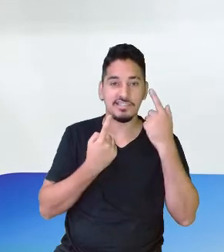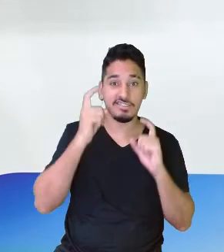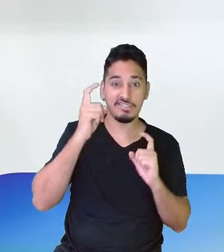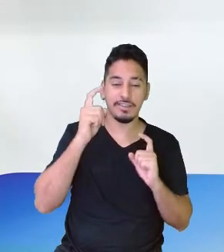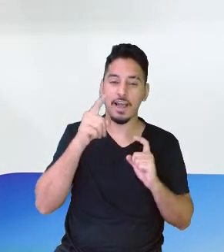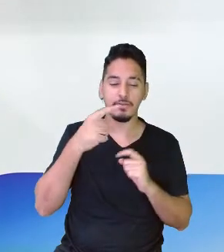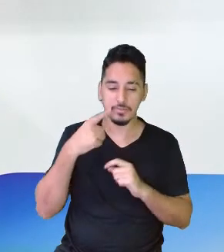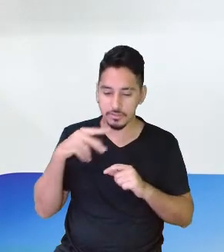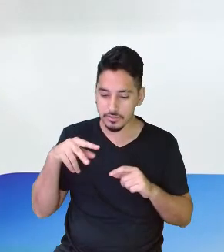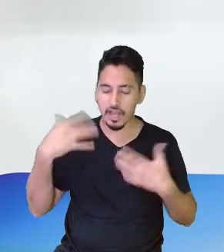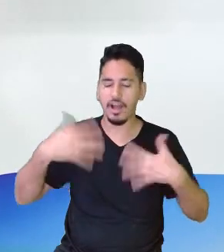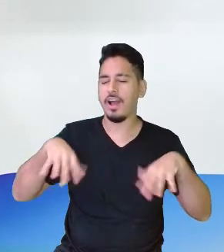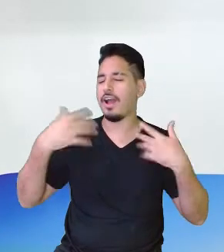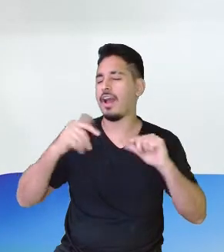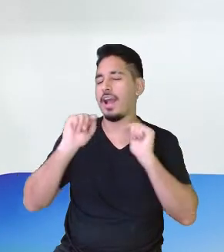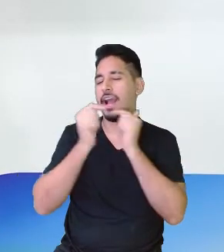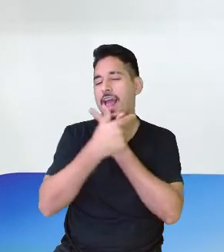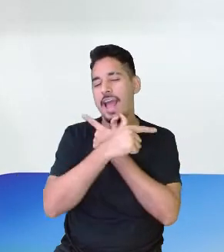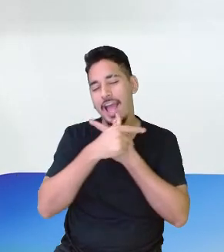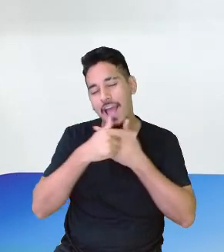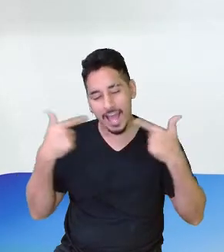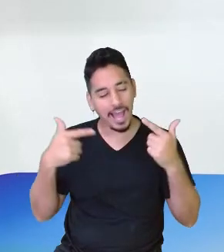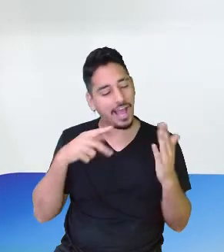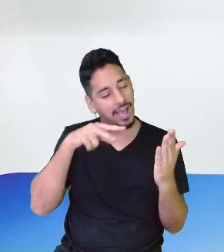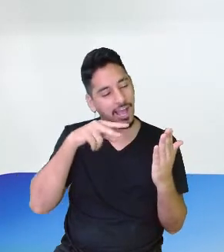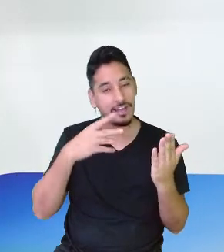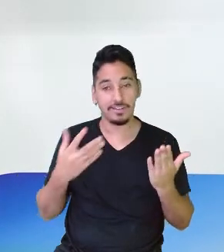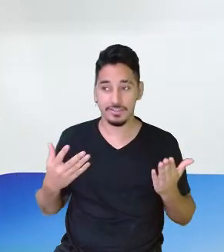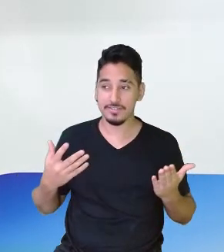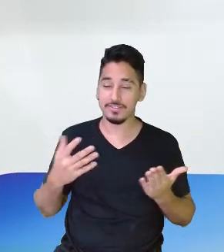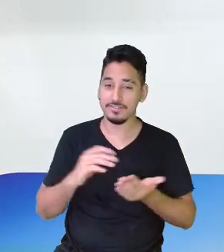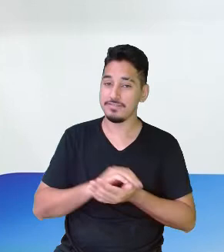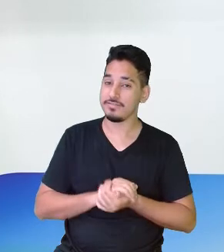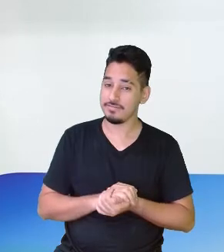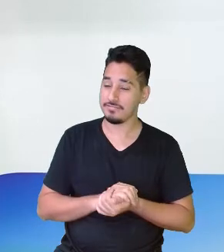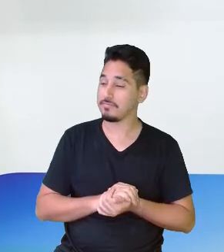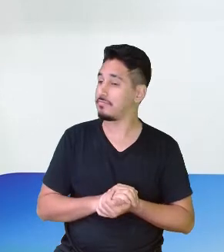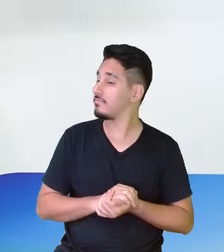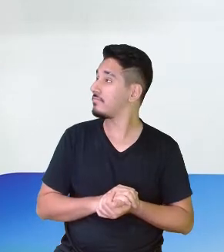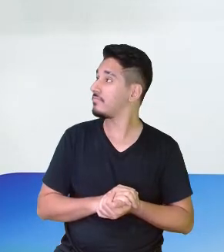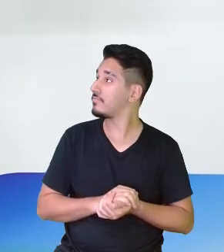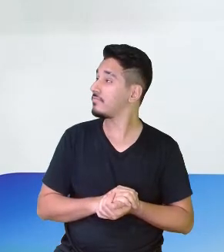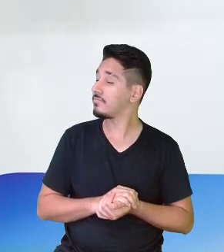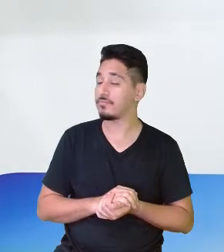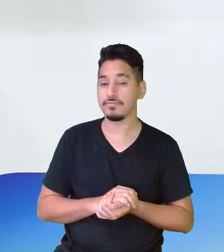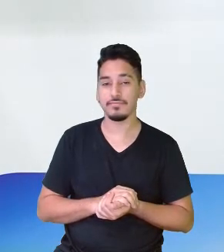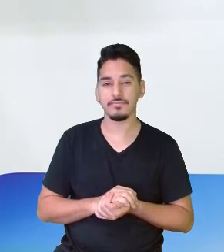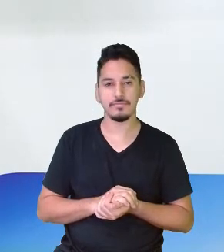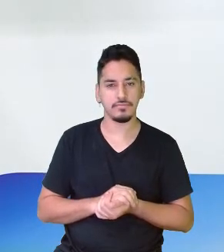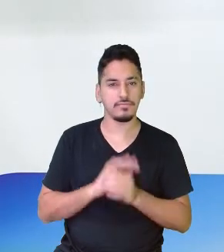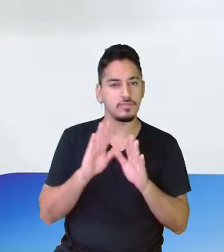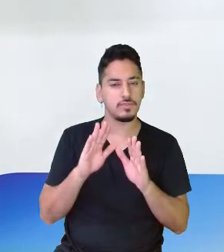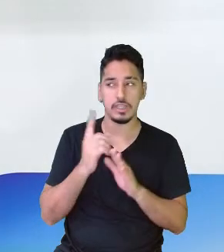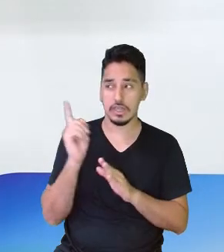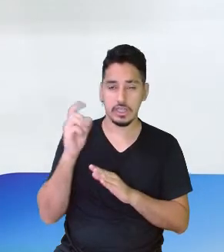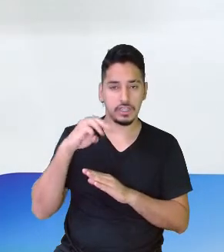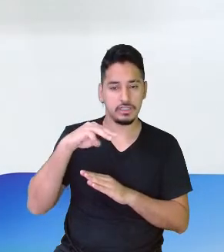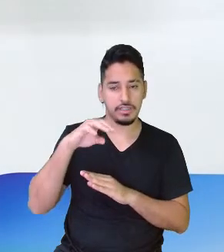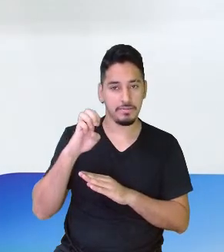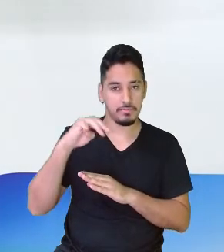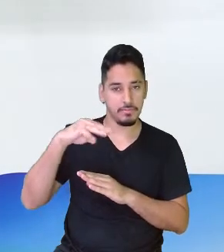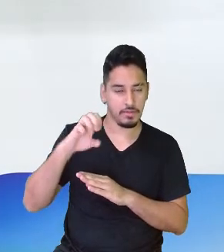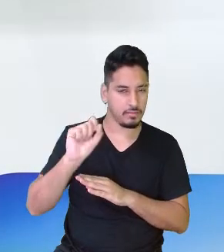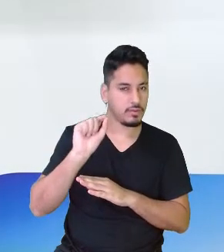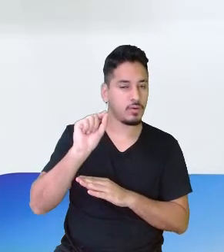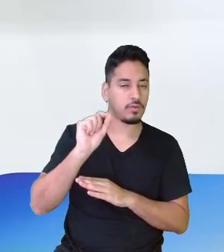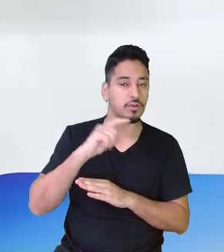achar graça uma situação cotidiana. Vamos ver, vamos estudar um pouquinho? Nesse meme, o humor deriva